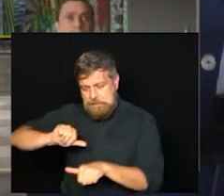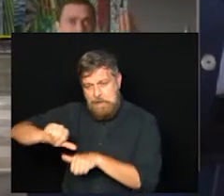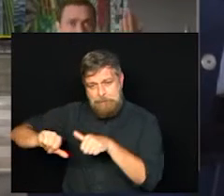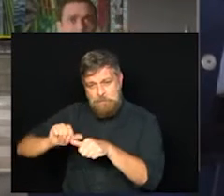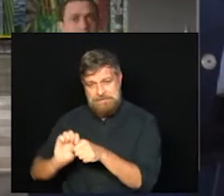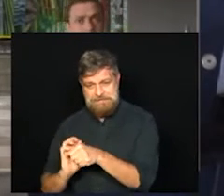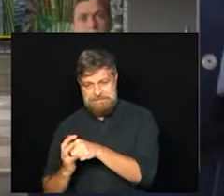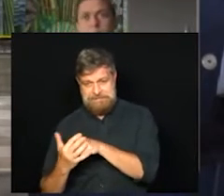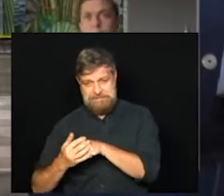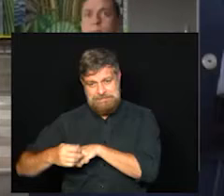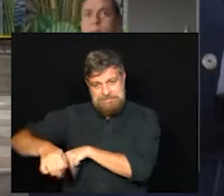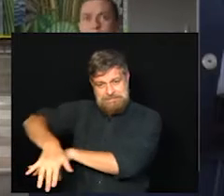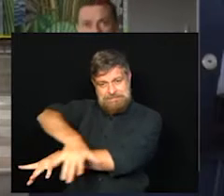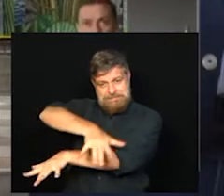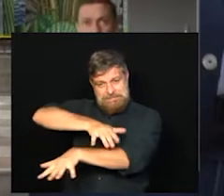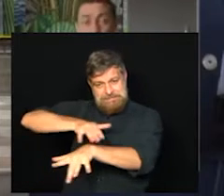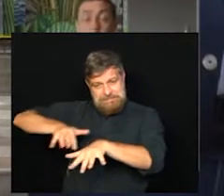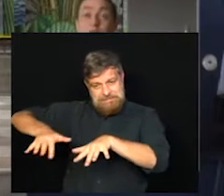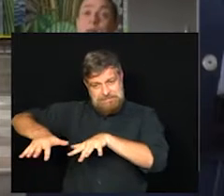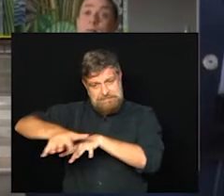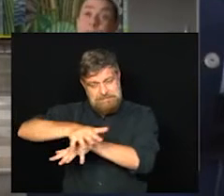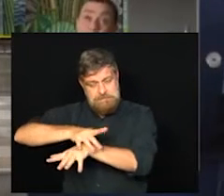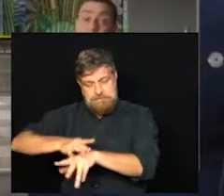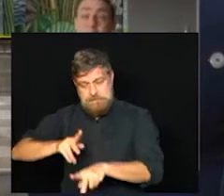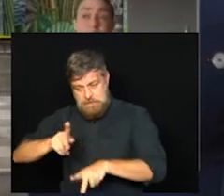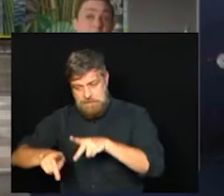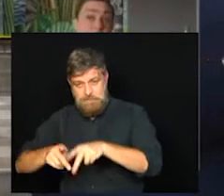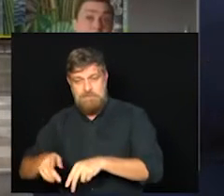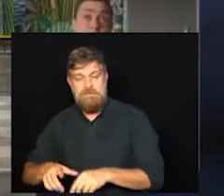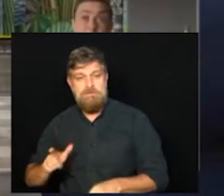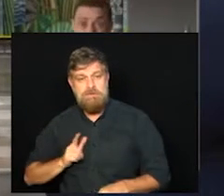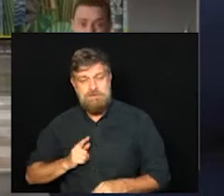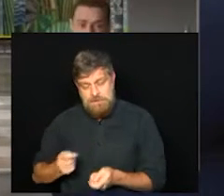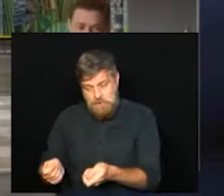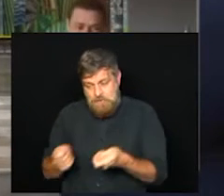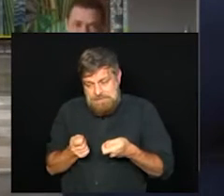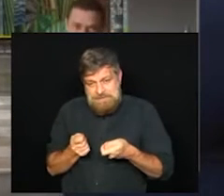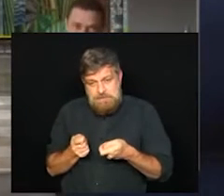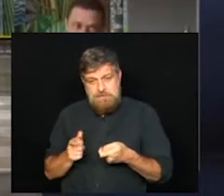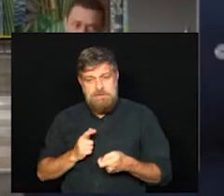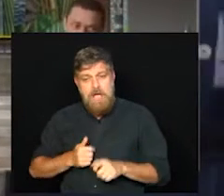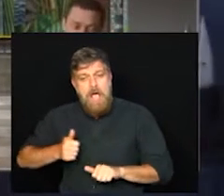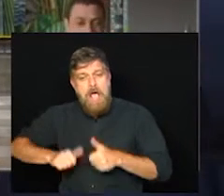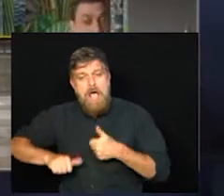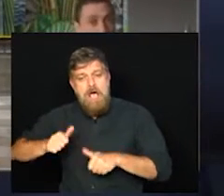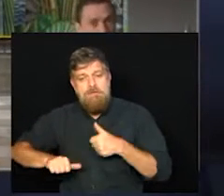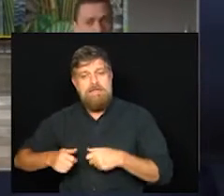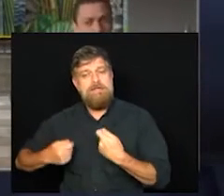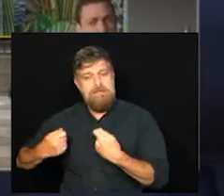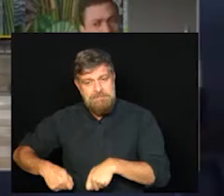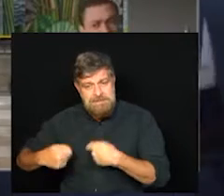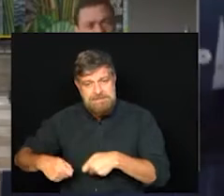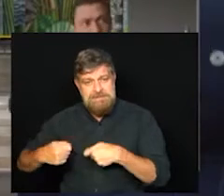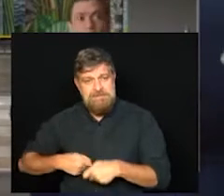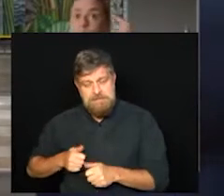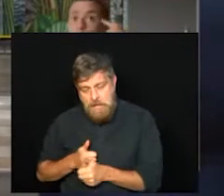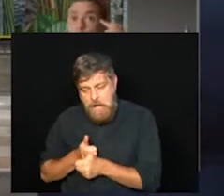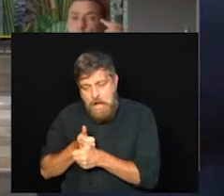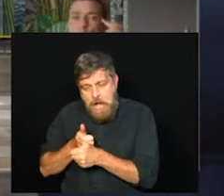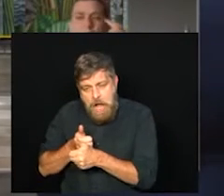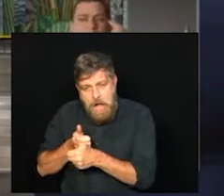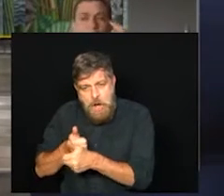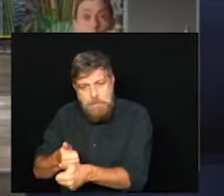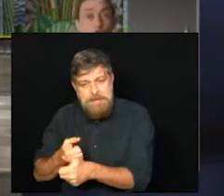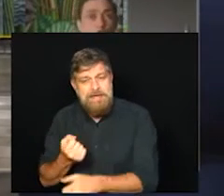circulando na nossa população, de forma que o Centro de Contingência, neste momento, avalia que é preciso acompanhar